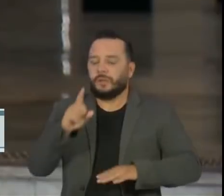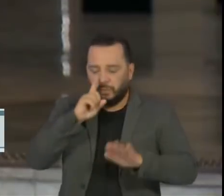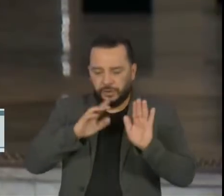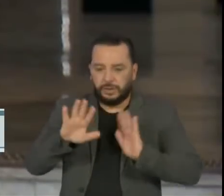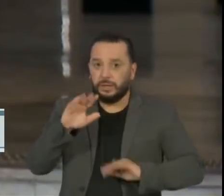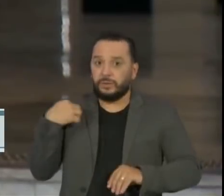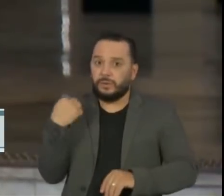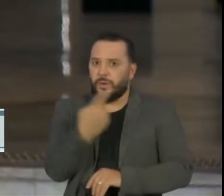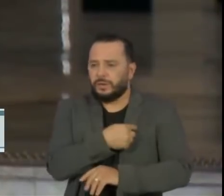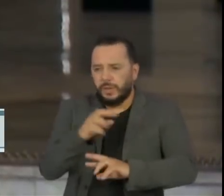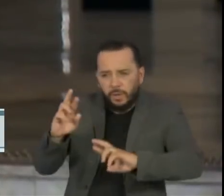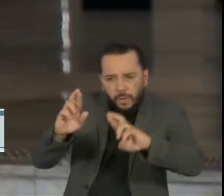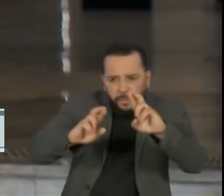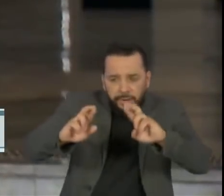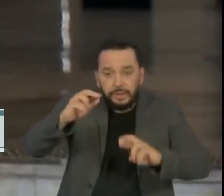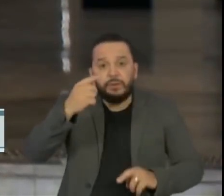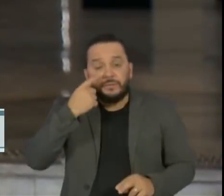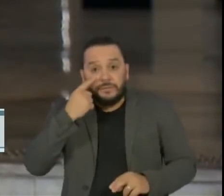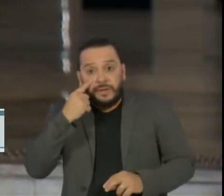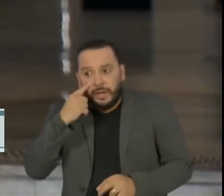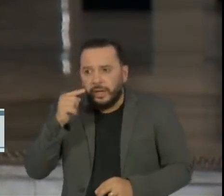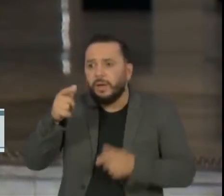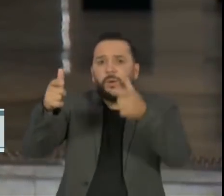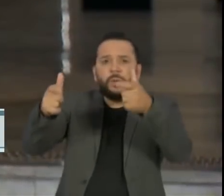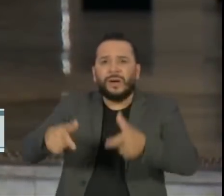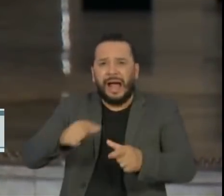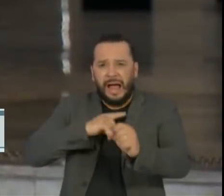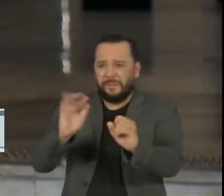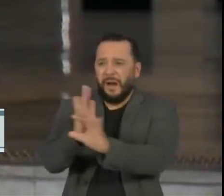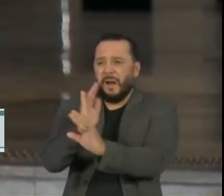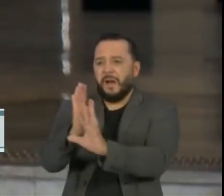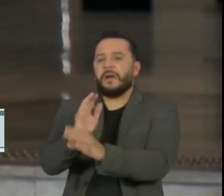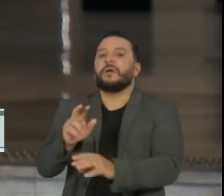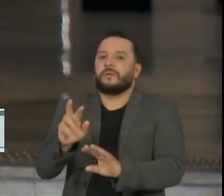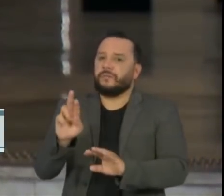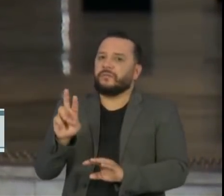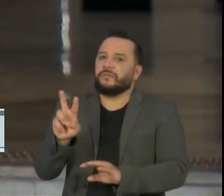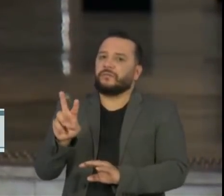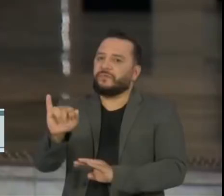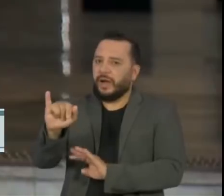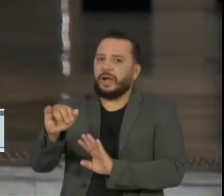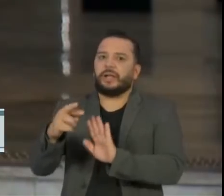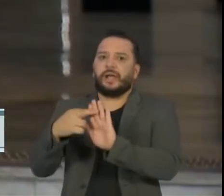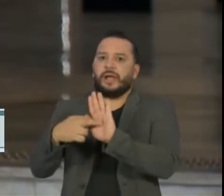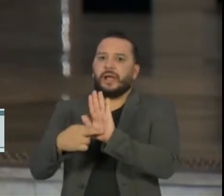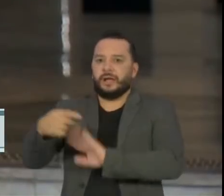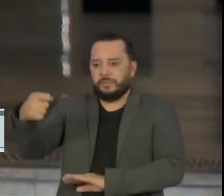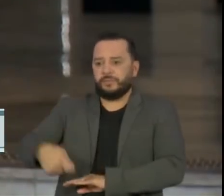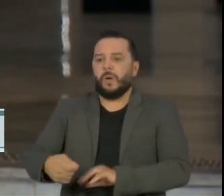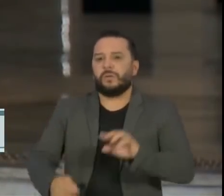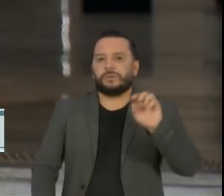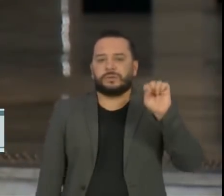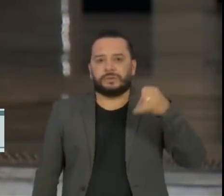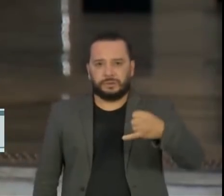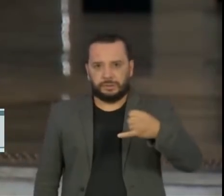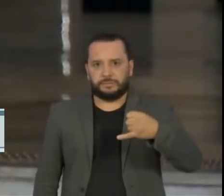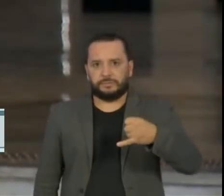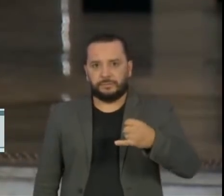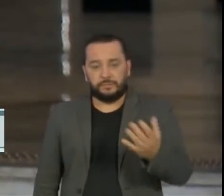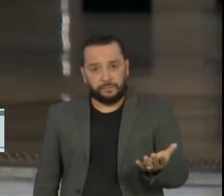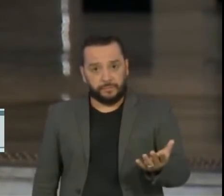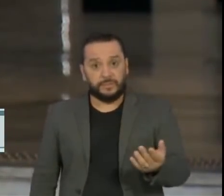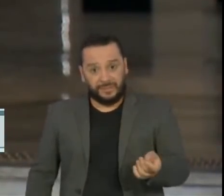índices e onde tiver piora dos índices nós vamos sempre endurecer conforme apontado pelo centro de contingência. Quando for